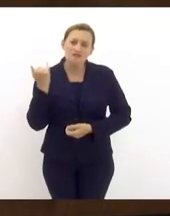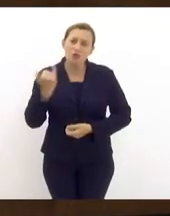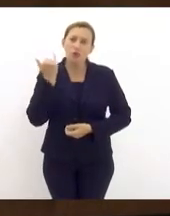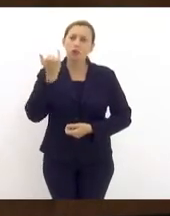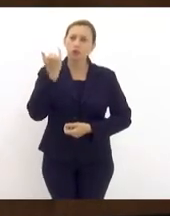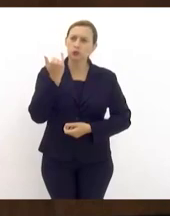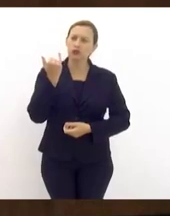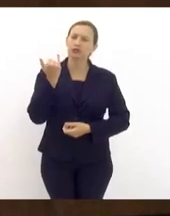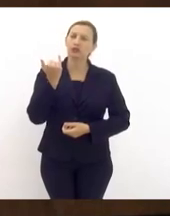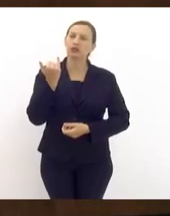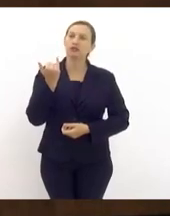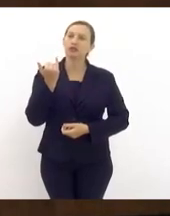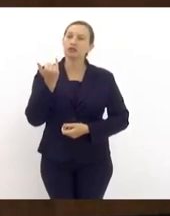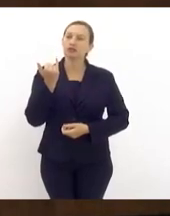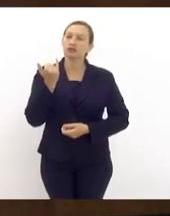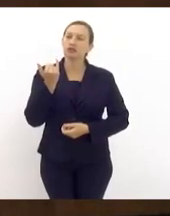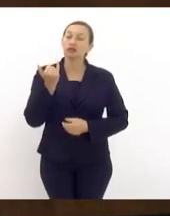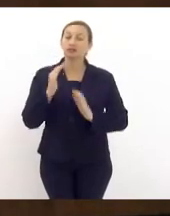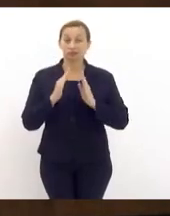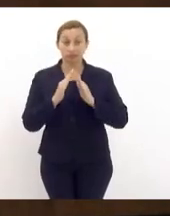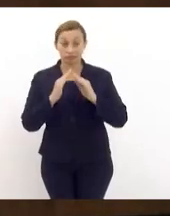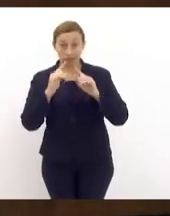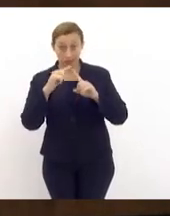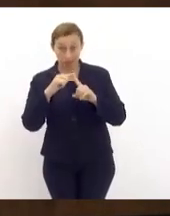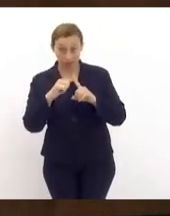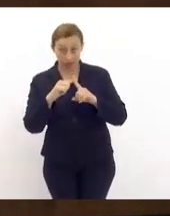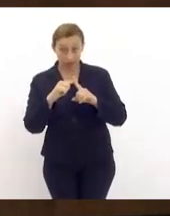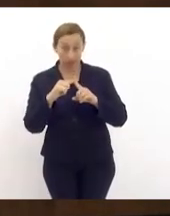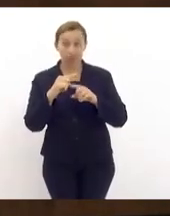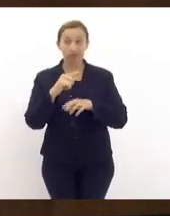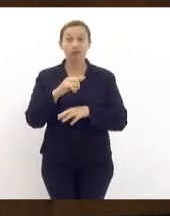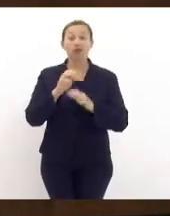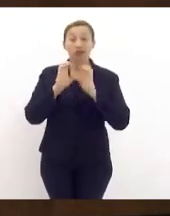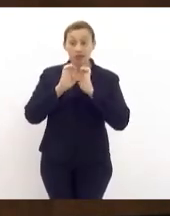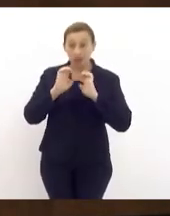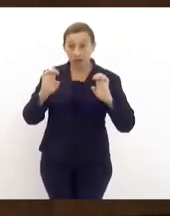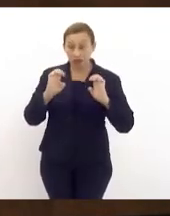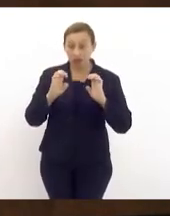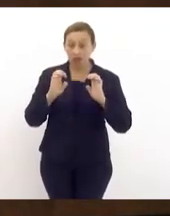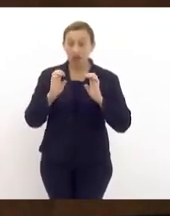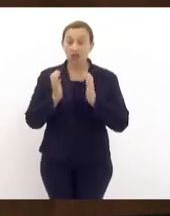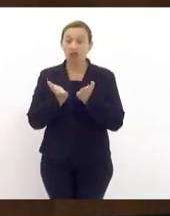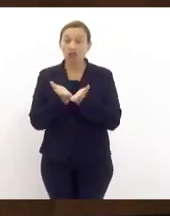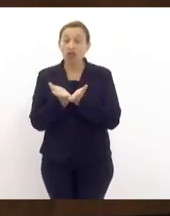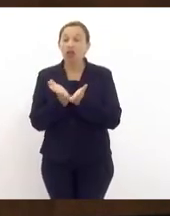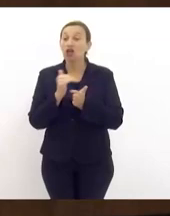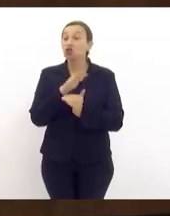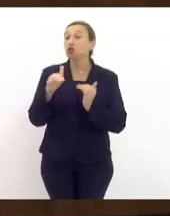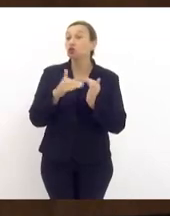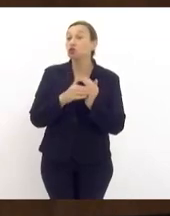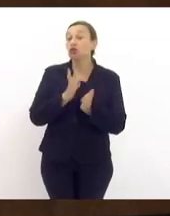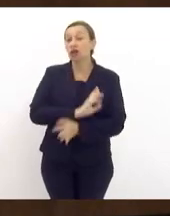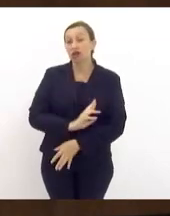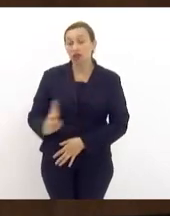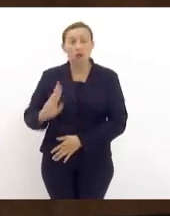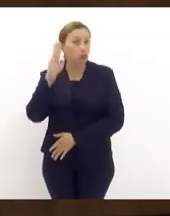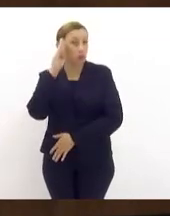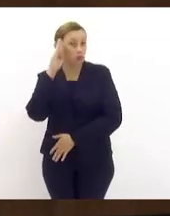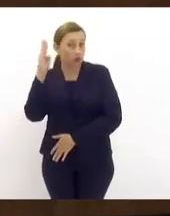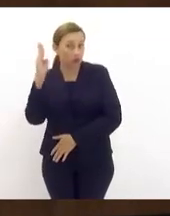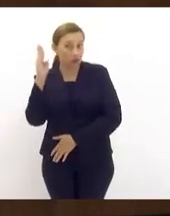importância que as igrejas evangélicas ou todas as religiões, principalmente